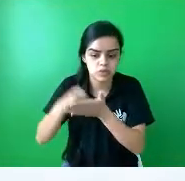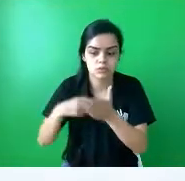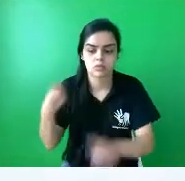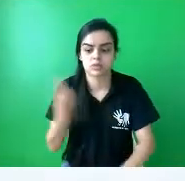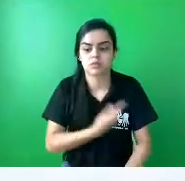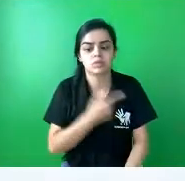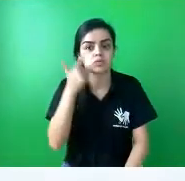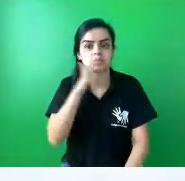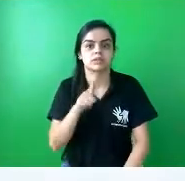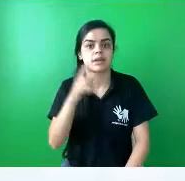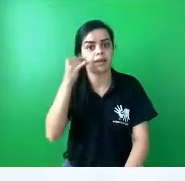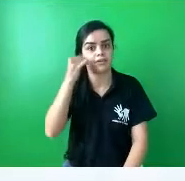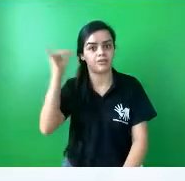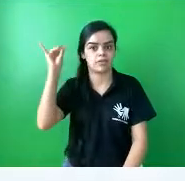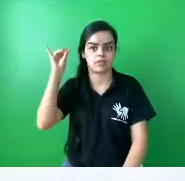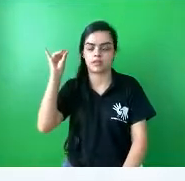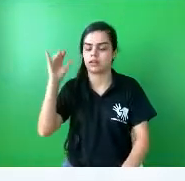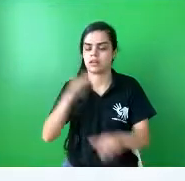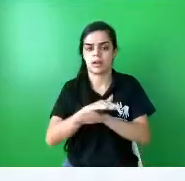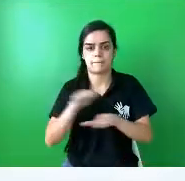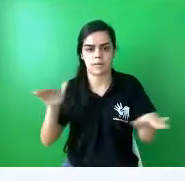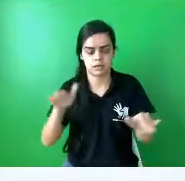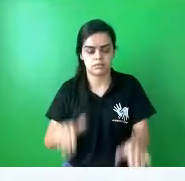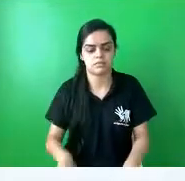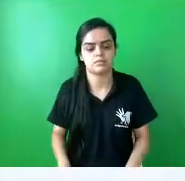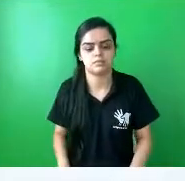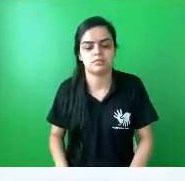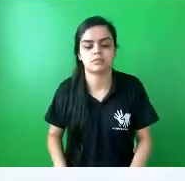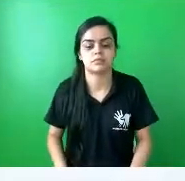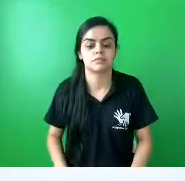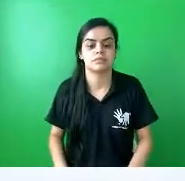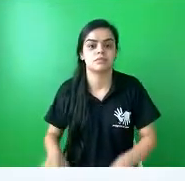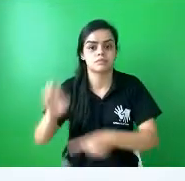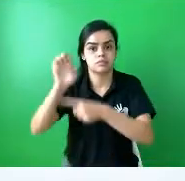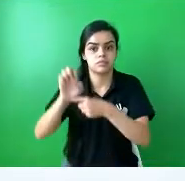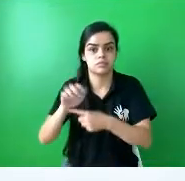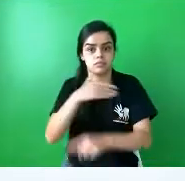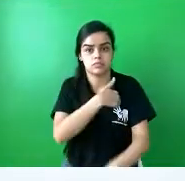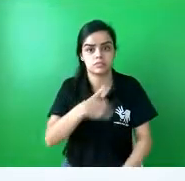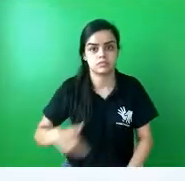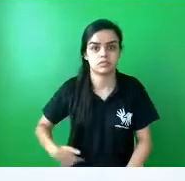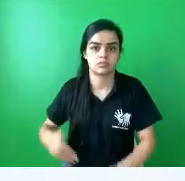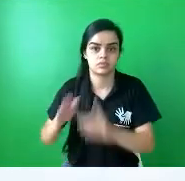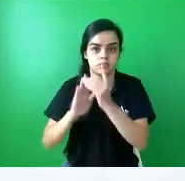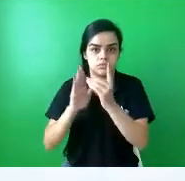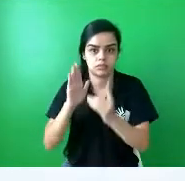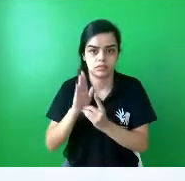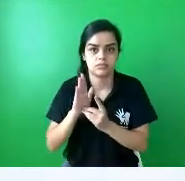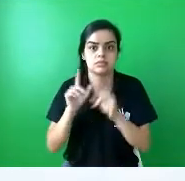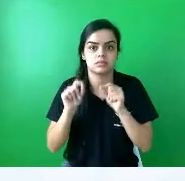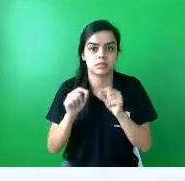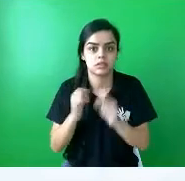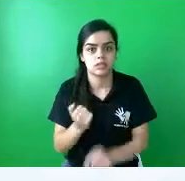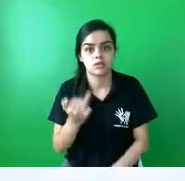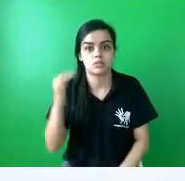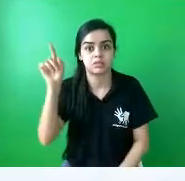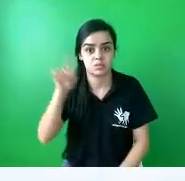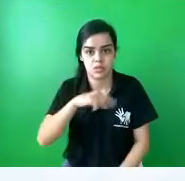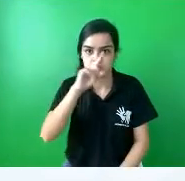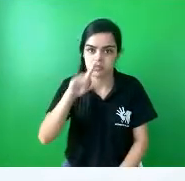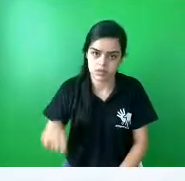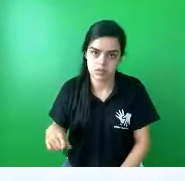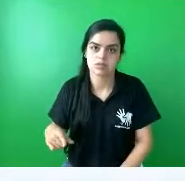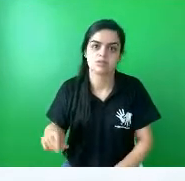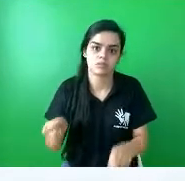consiga passar isso. Então, assim, a nível estadual, o governador editou um decreto e tem algumas proibições acerca das